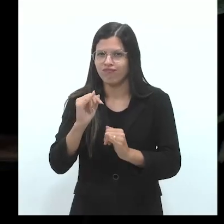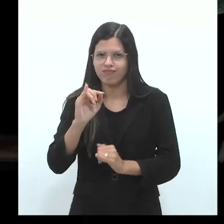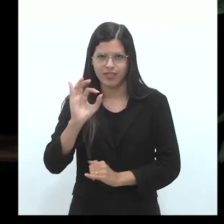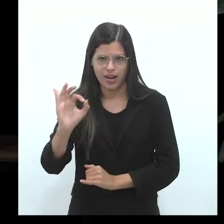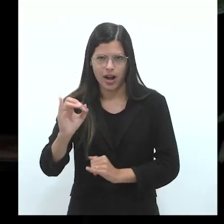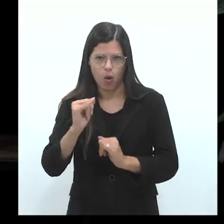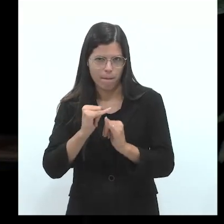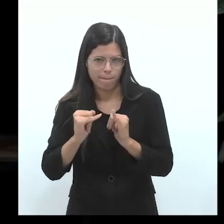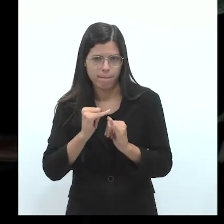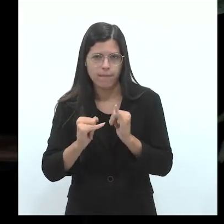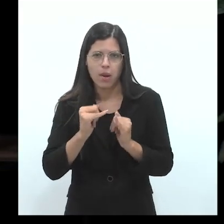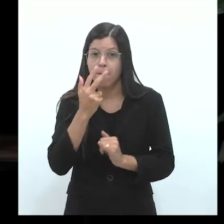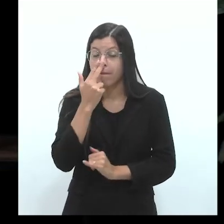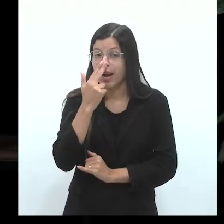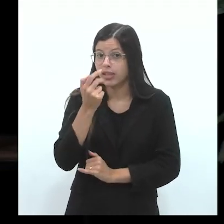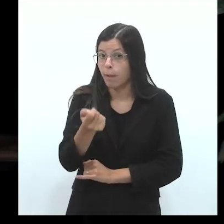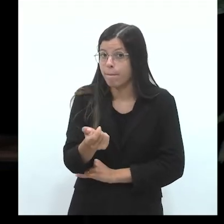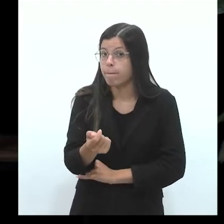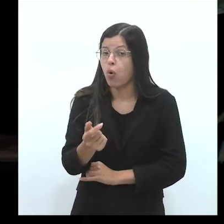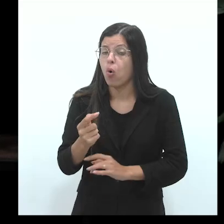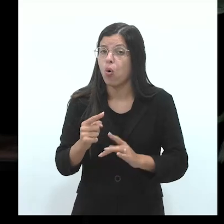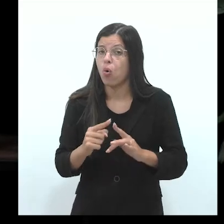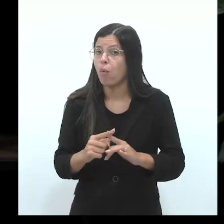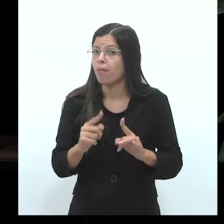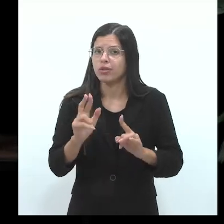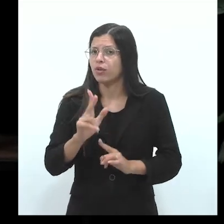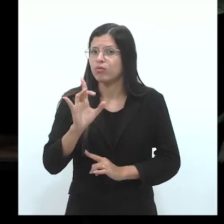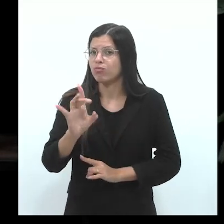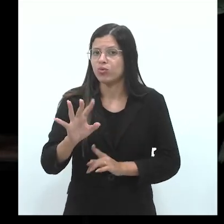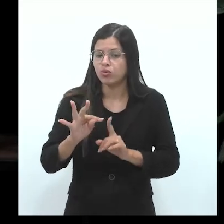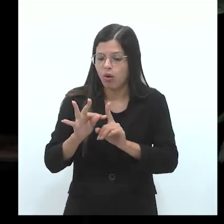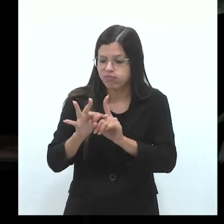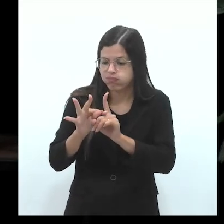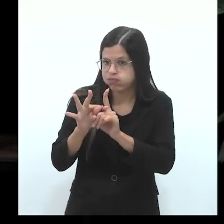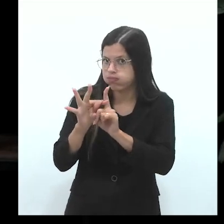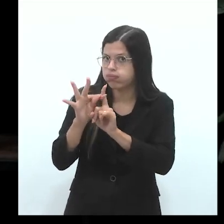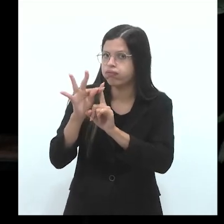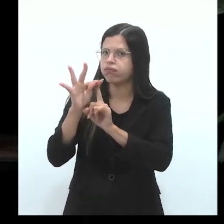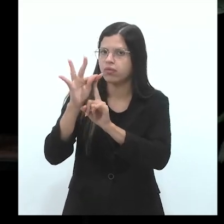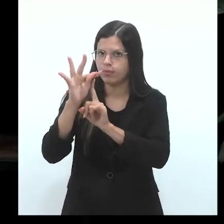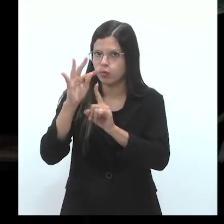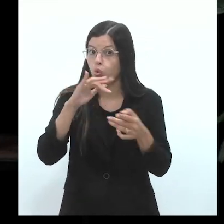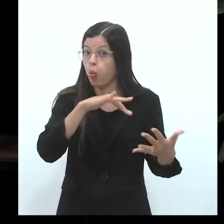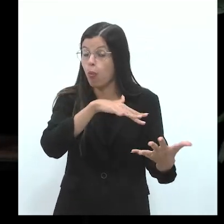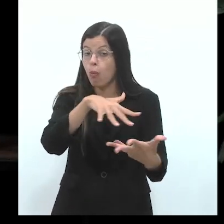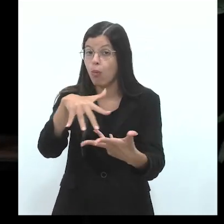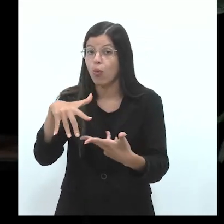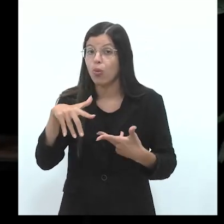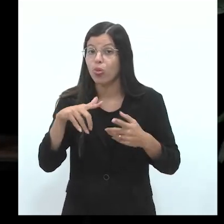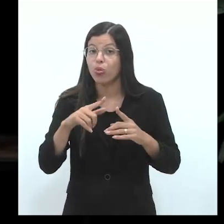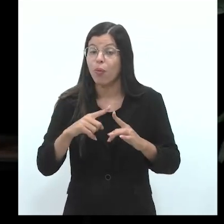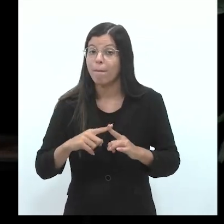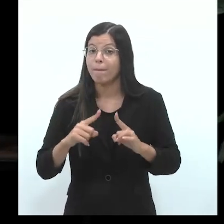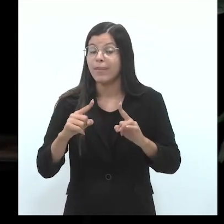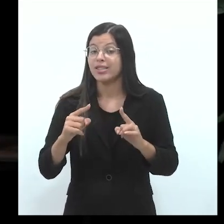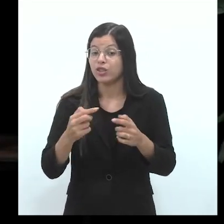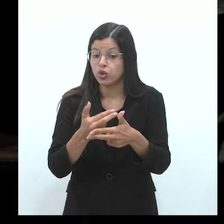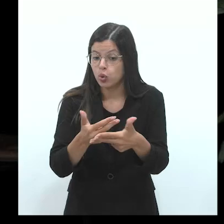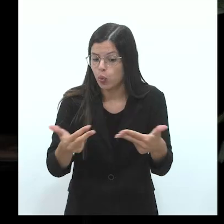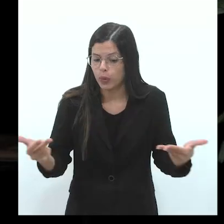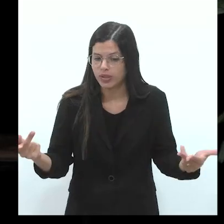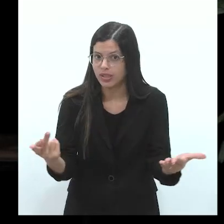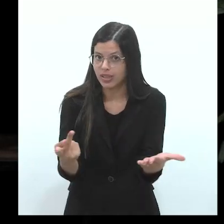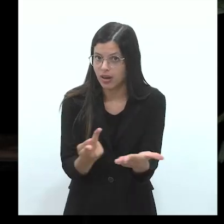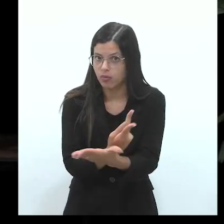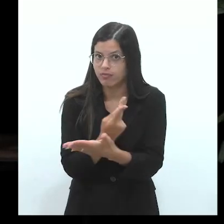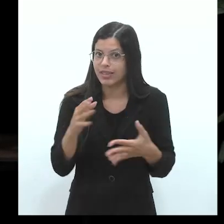mudanças climáticas, em termos de impacto, não é apenas o aumento da temperatura média global, mas sim os eventos extremos